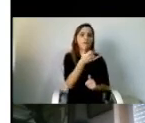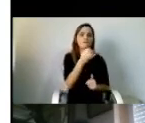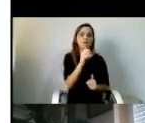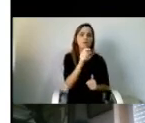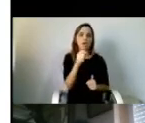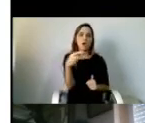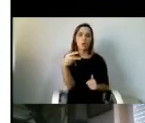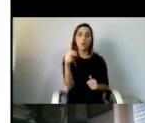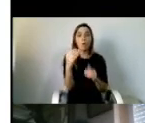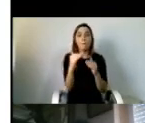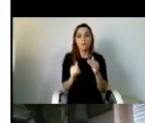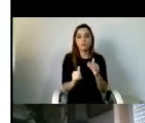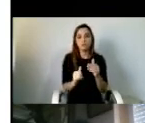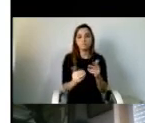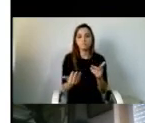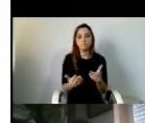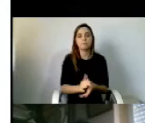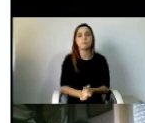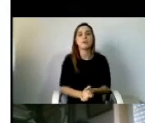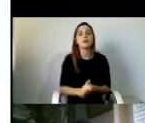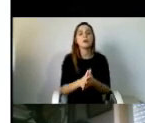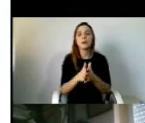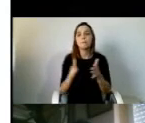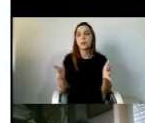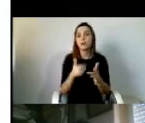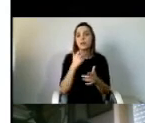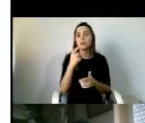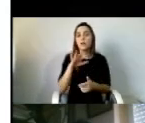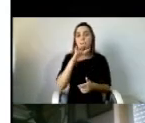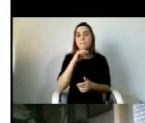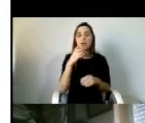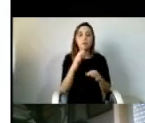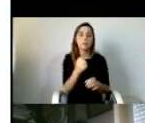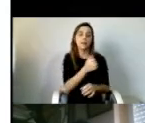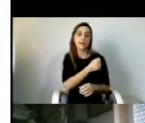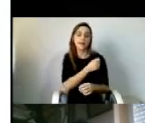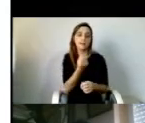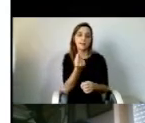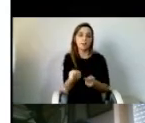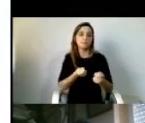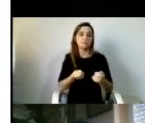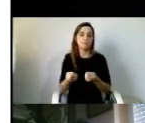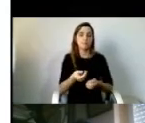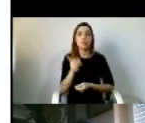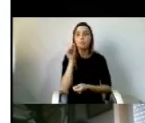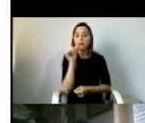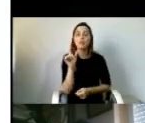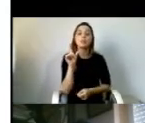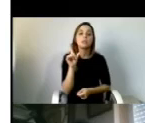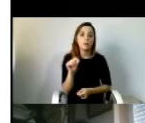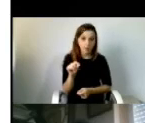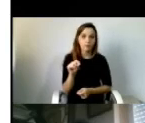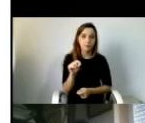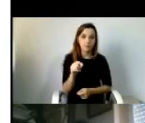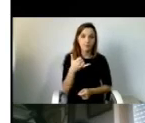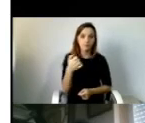Também a maioria, mais de metade, refere que é a mãe normalmente que gera o dinheiro em casa e o pai também para 25%